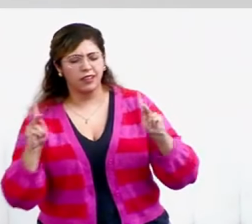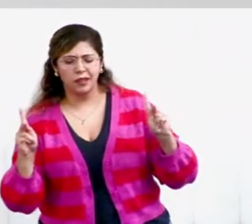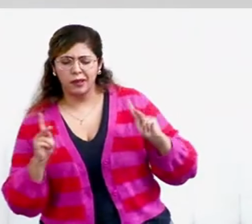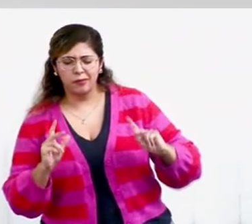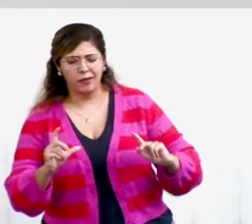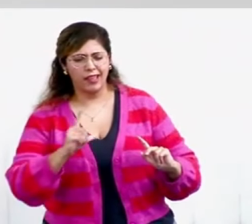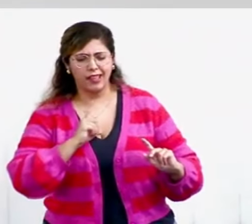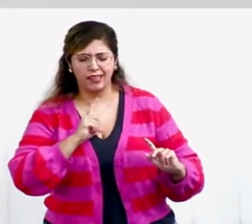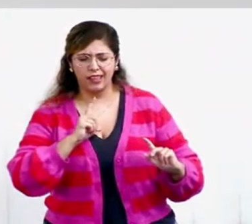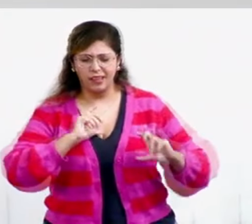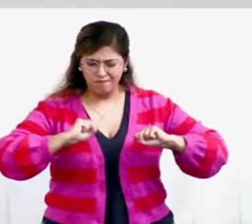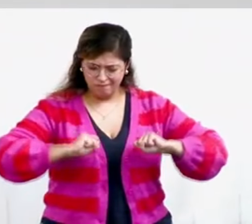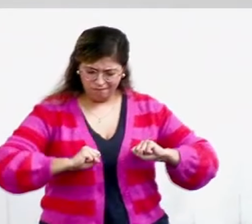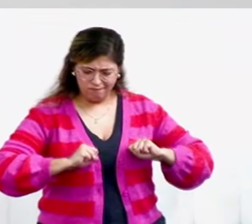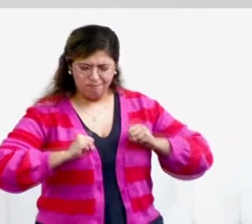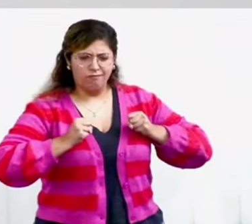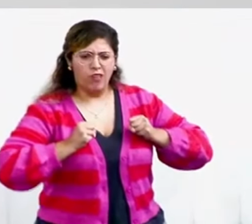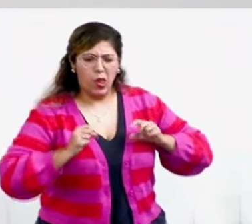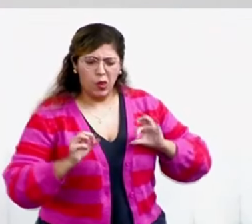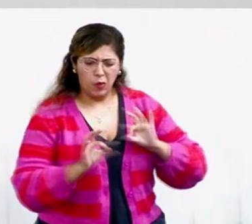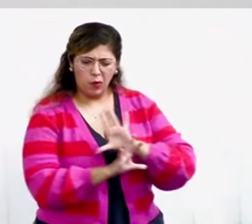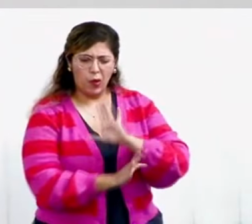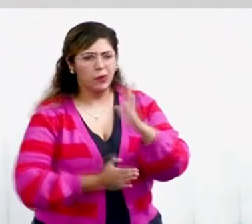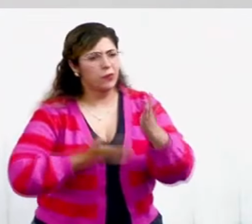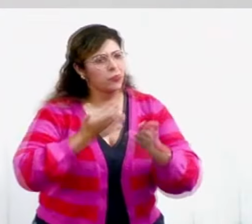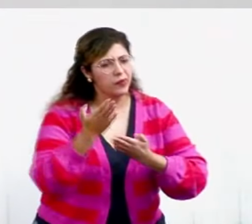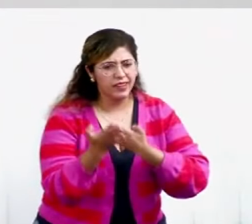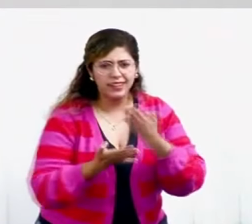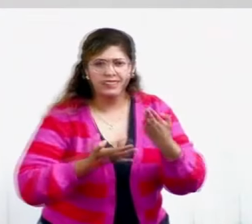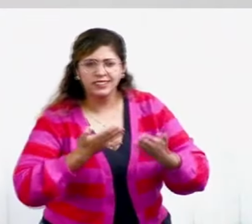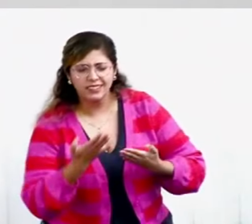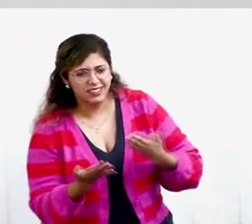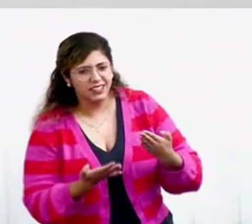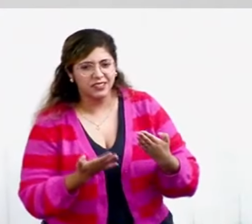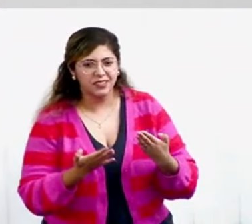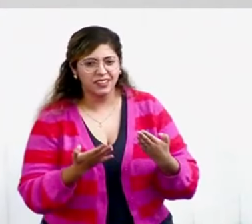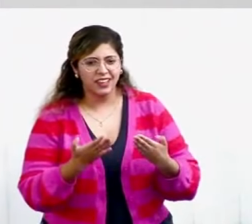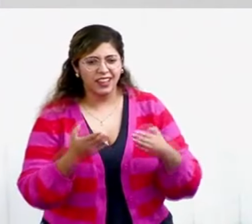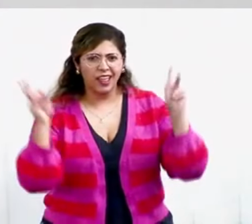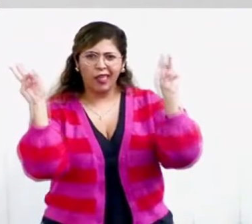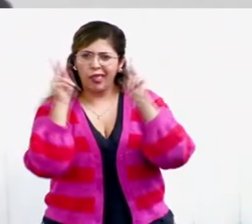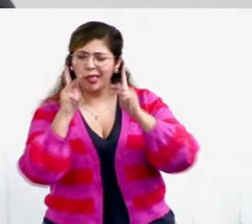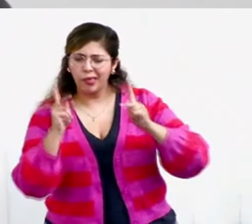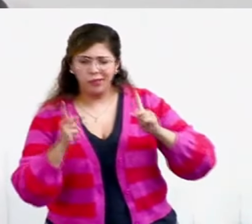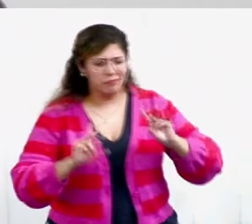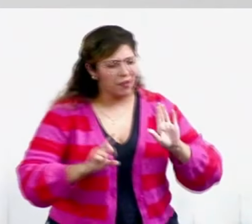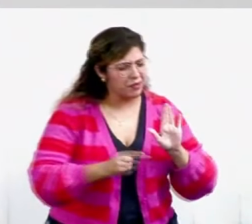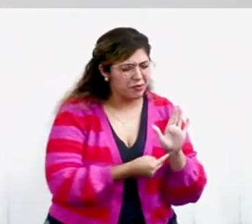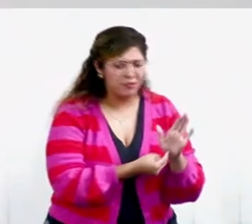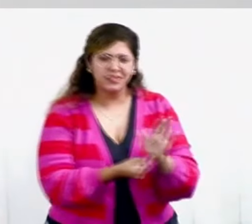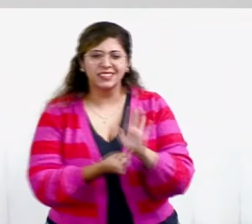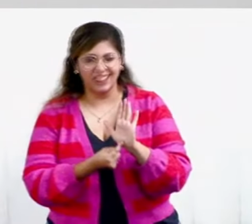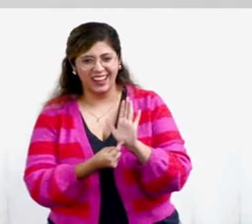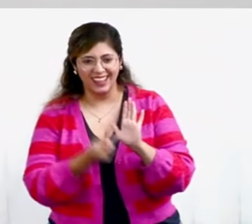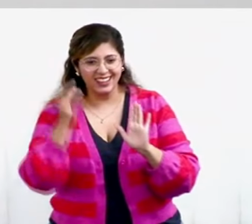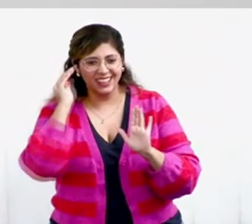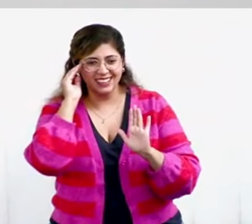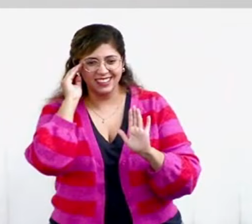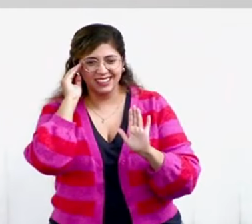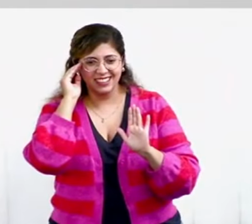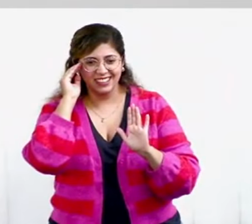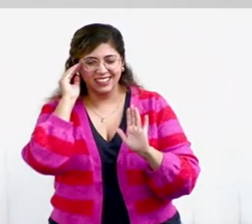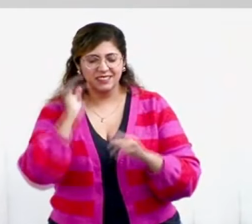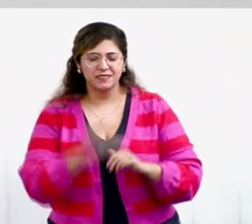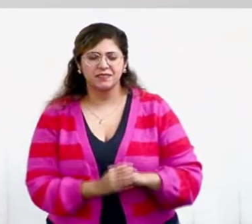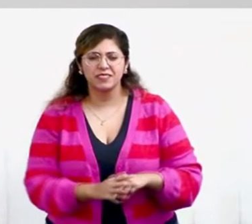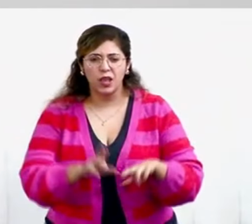esforçar diligentemente por preservar a unidade do Espírito no vínculo da paz. E ele diz aquilo que nós somos em